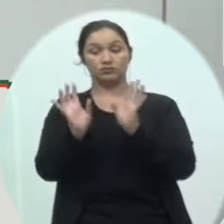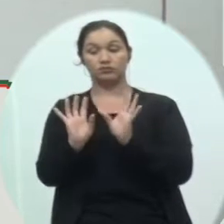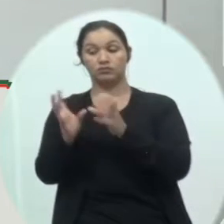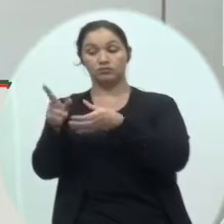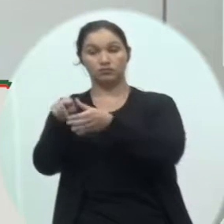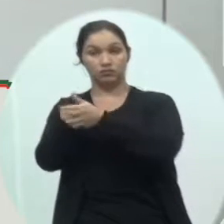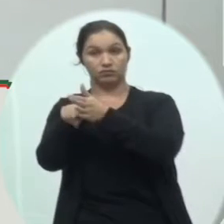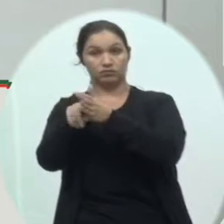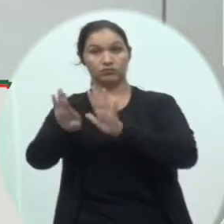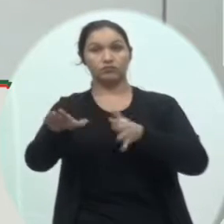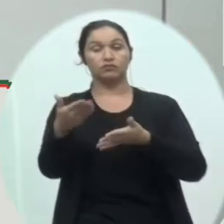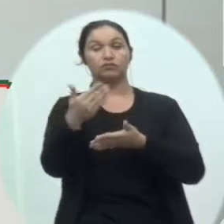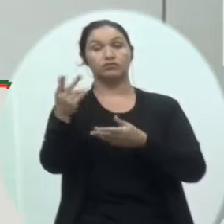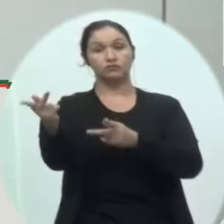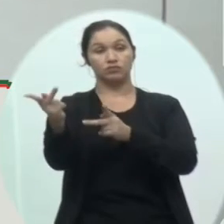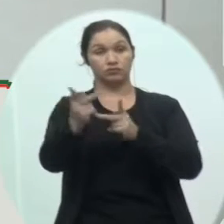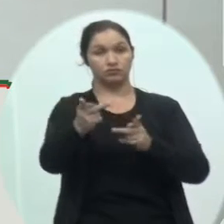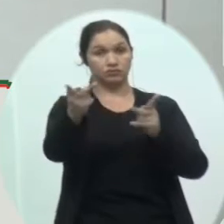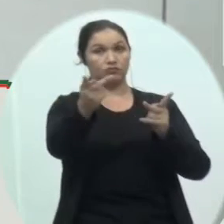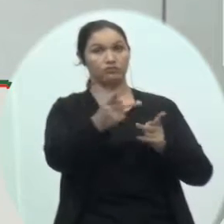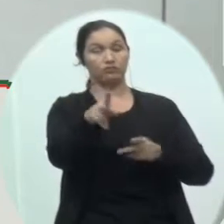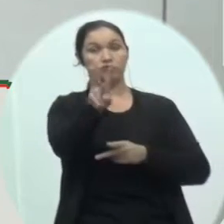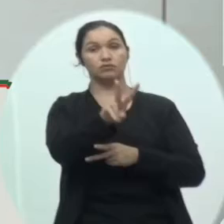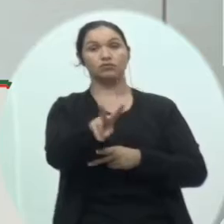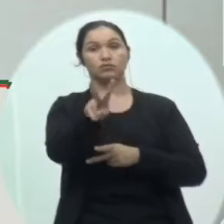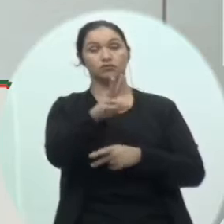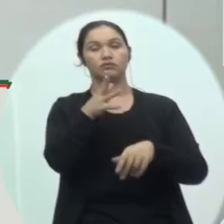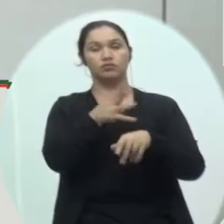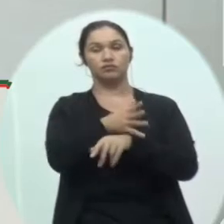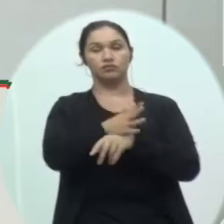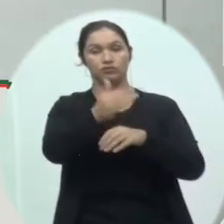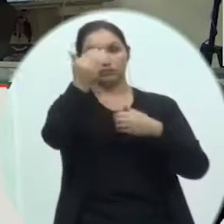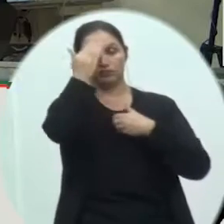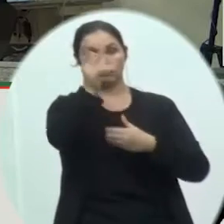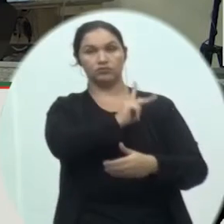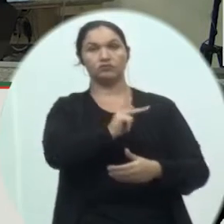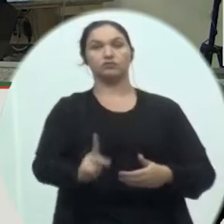inquérito, então onde estão convocados mais uma vez todos os membros. Obrigado, senhor presidente.